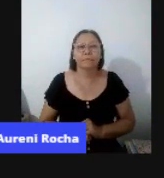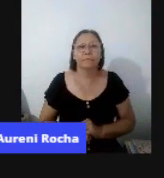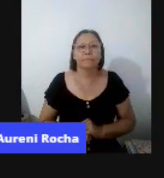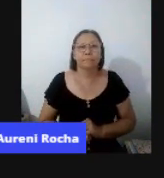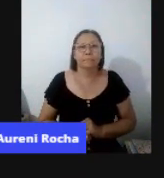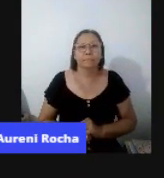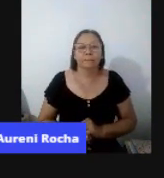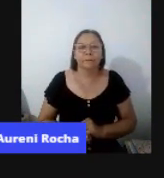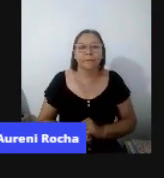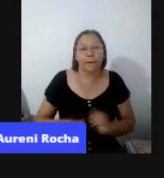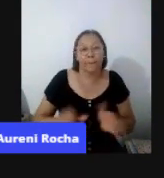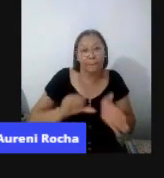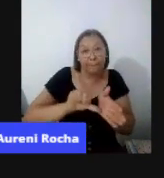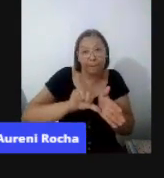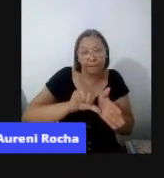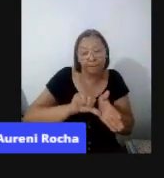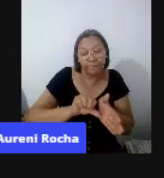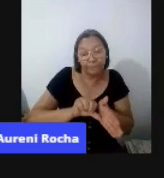Bom, primeiramente,